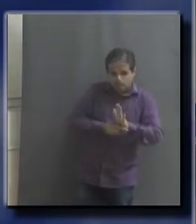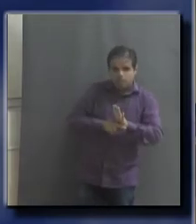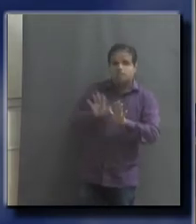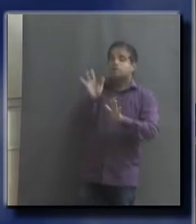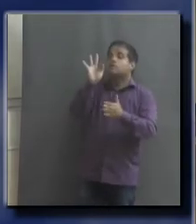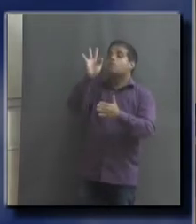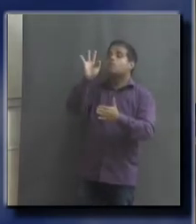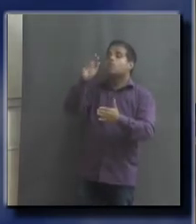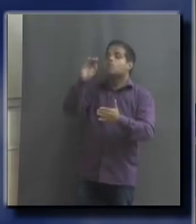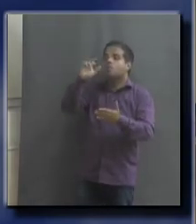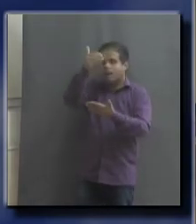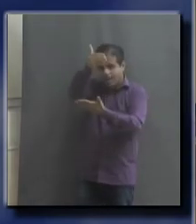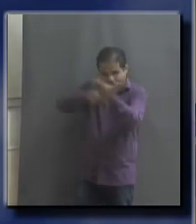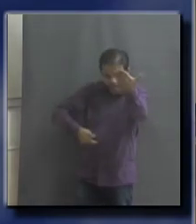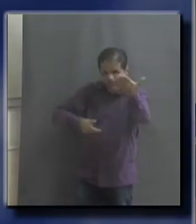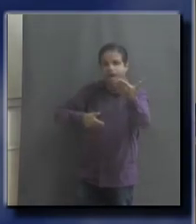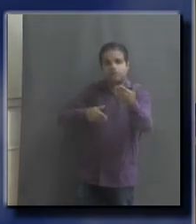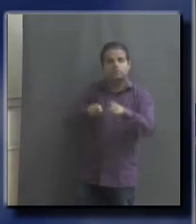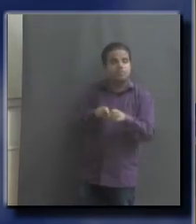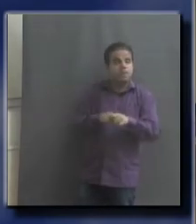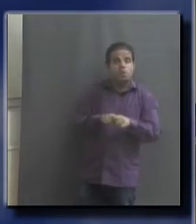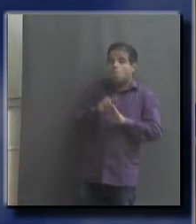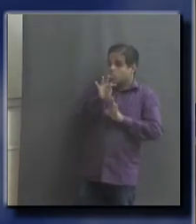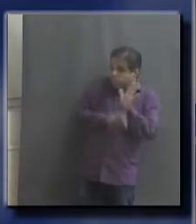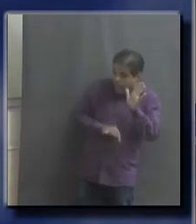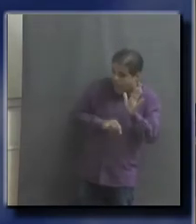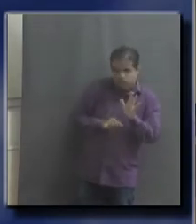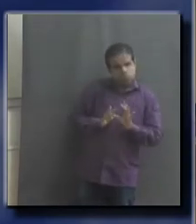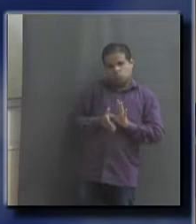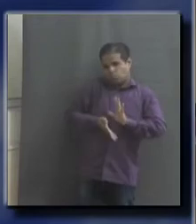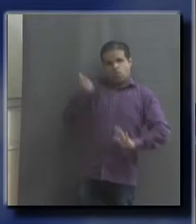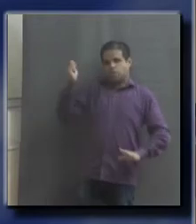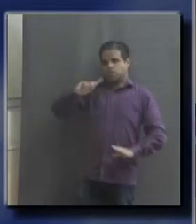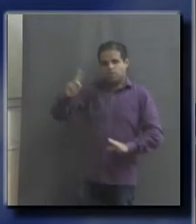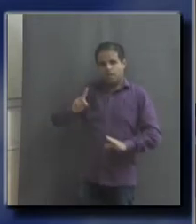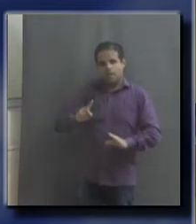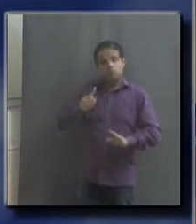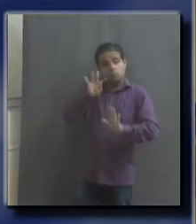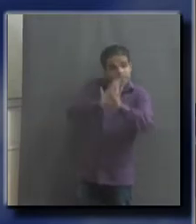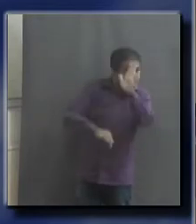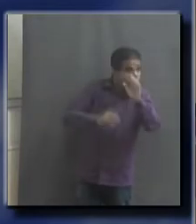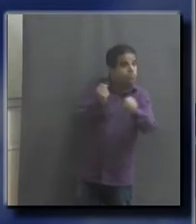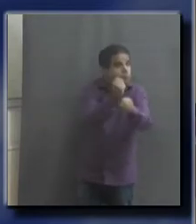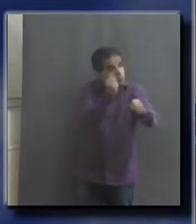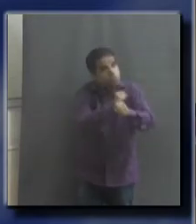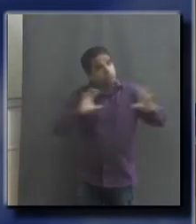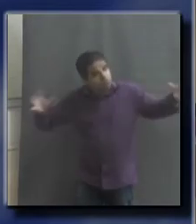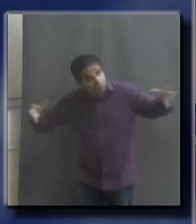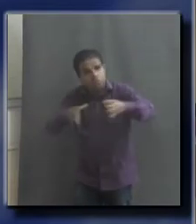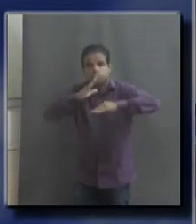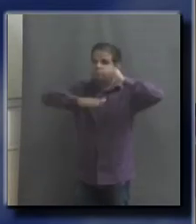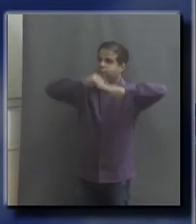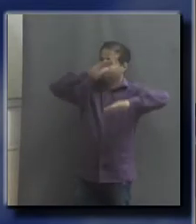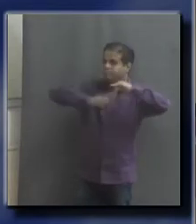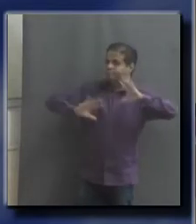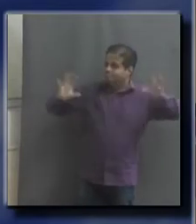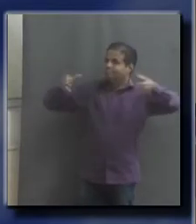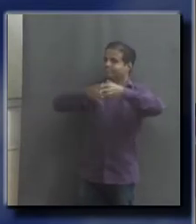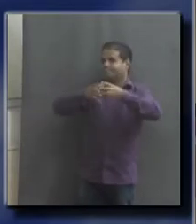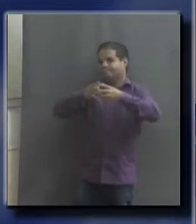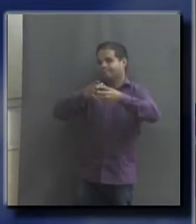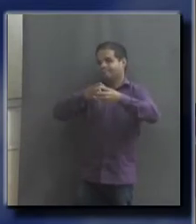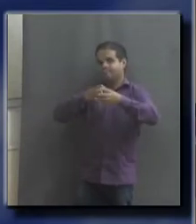de proposta. O texto disparador não foi tirado assim, né? O texto disparador foi construído por mãos coletivas. Então, é